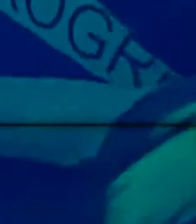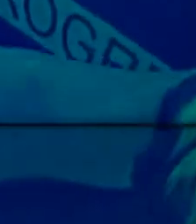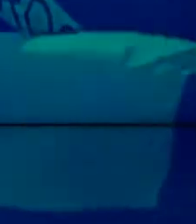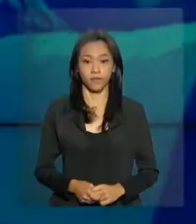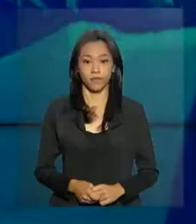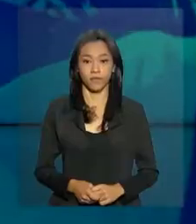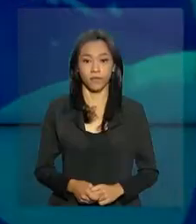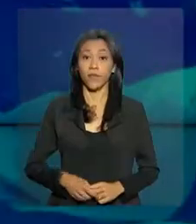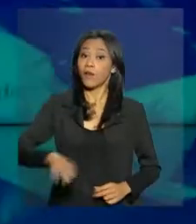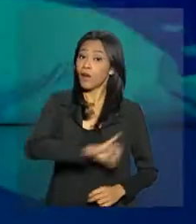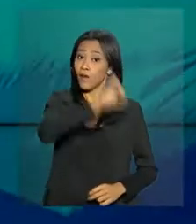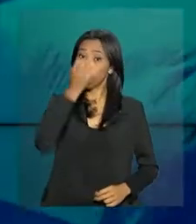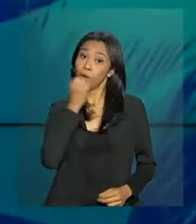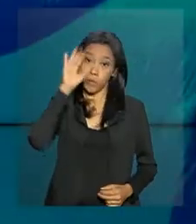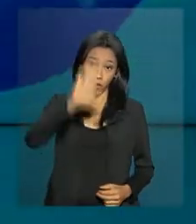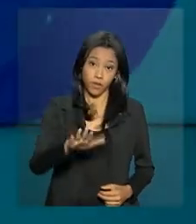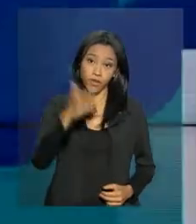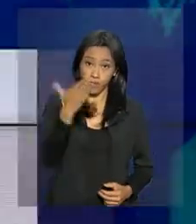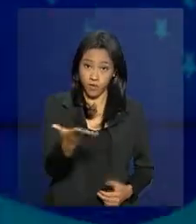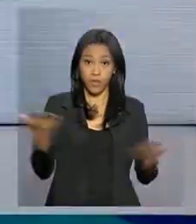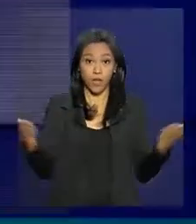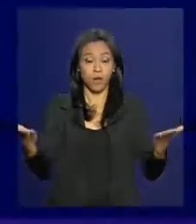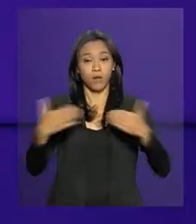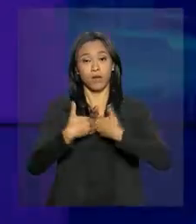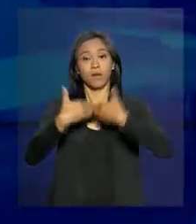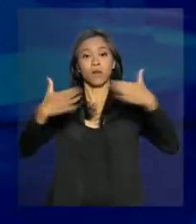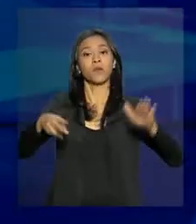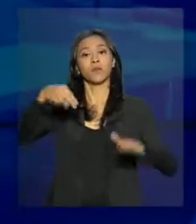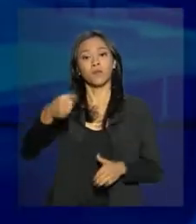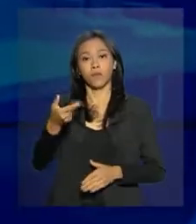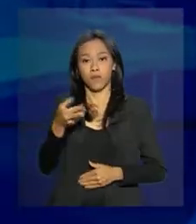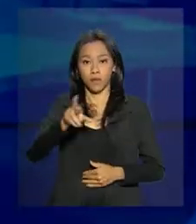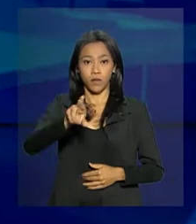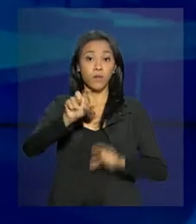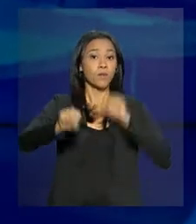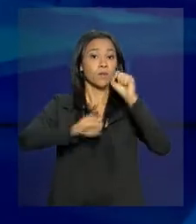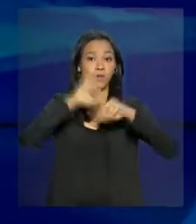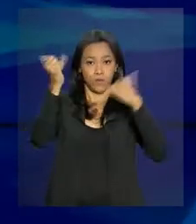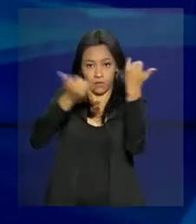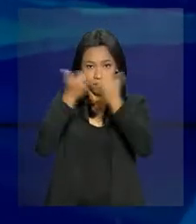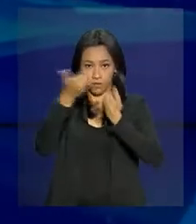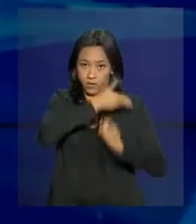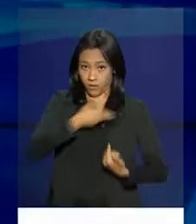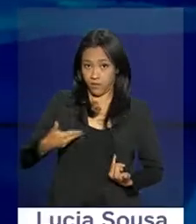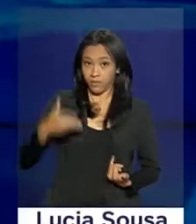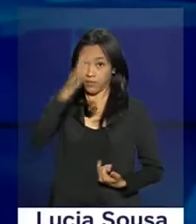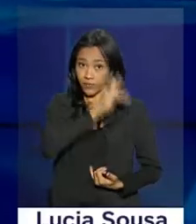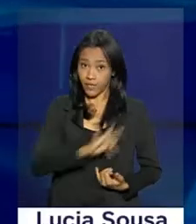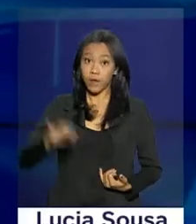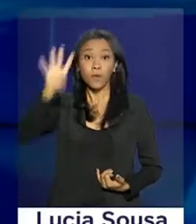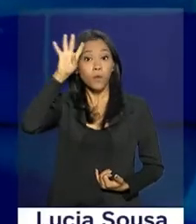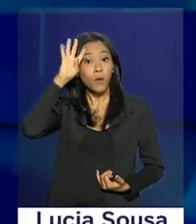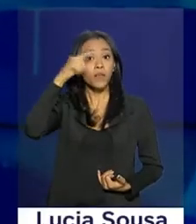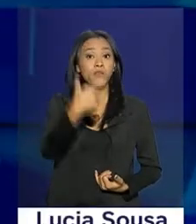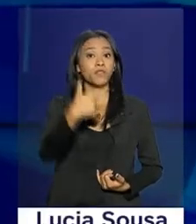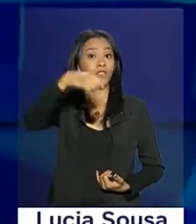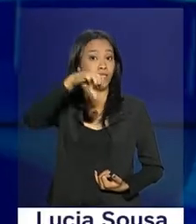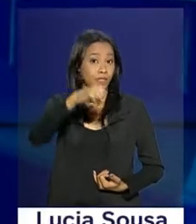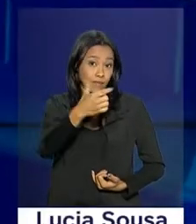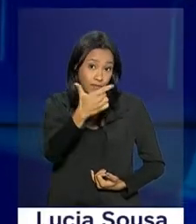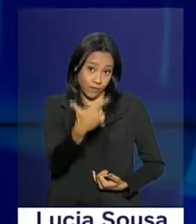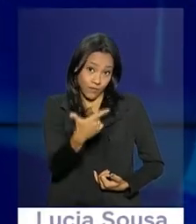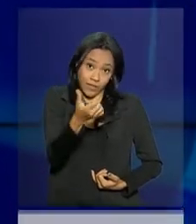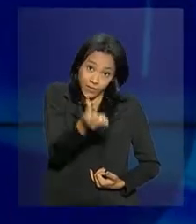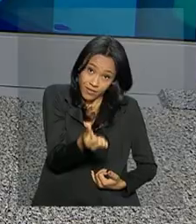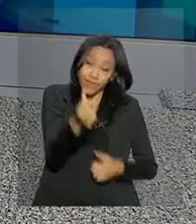olá boa tarde pra você começa agora o repórter nbr com as notícias do governo federal desta quarta-feira 26 de